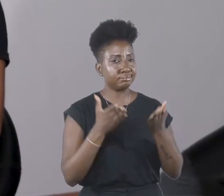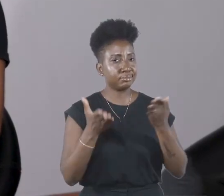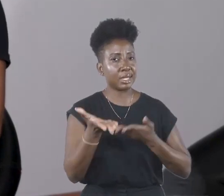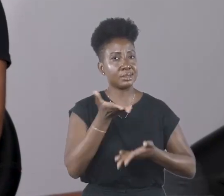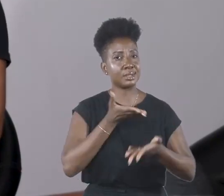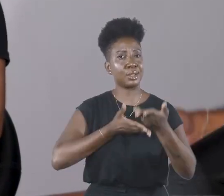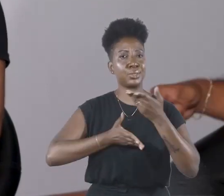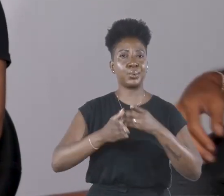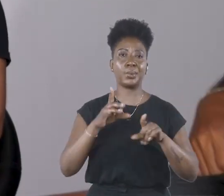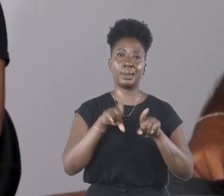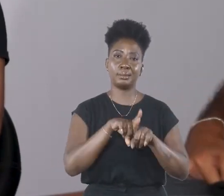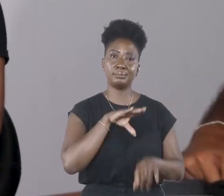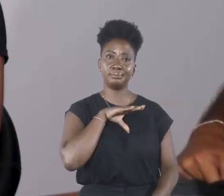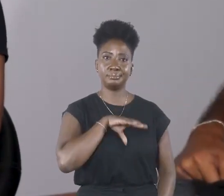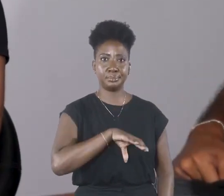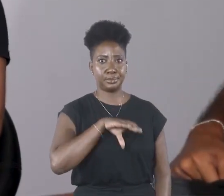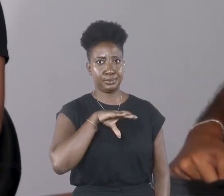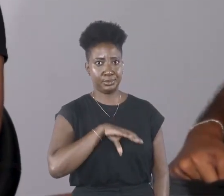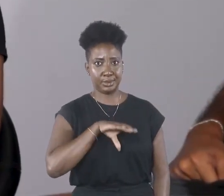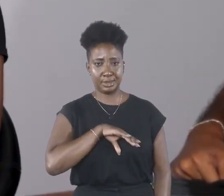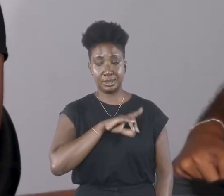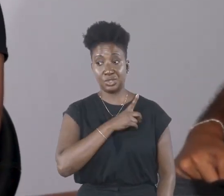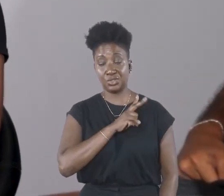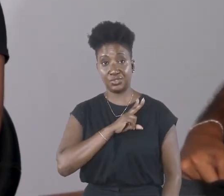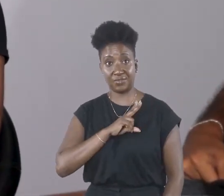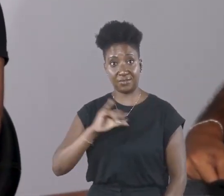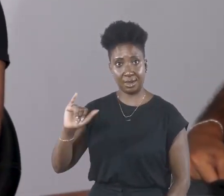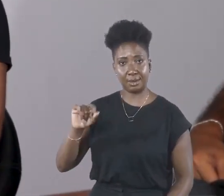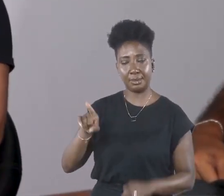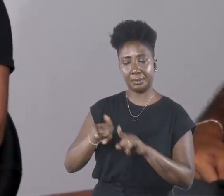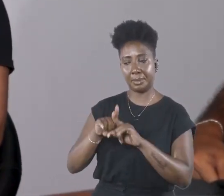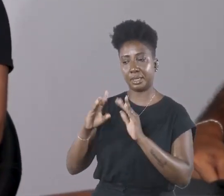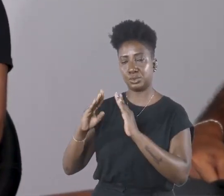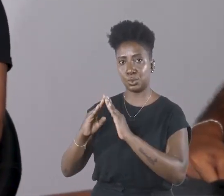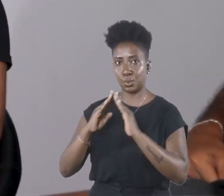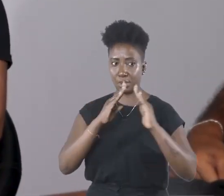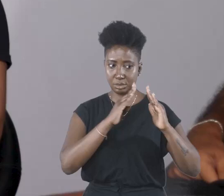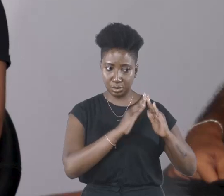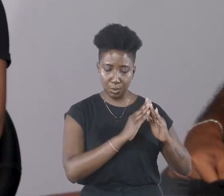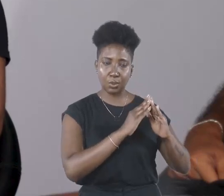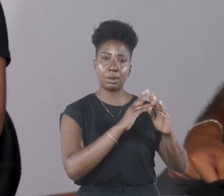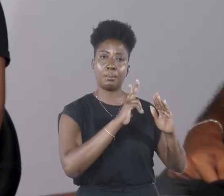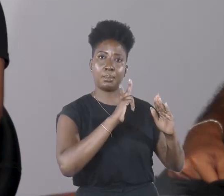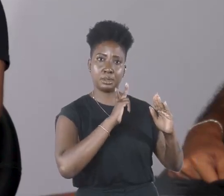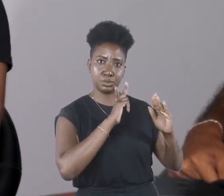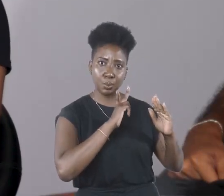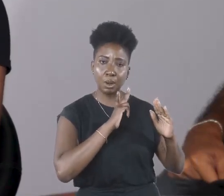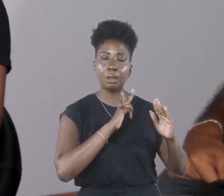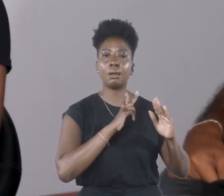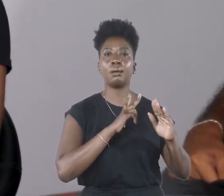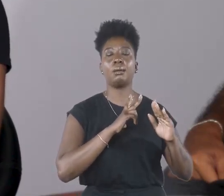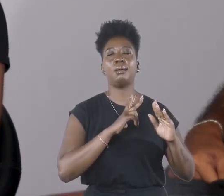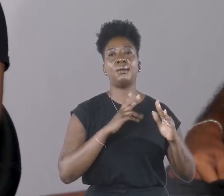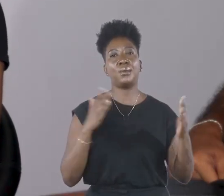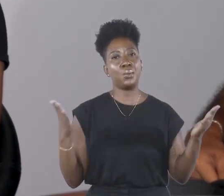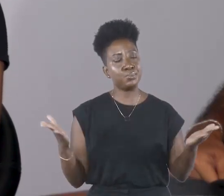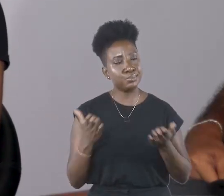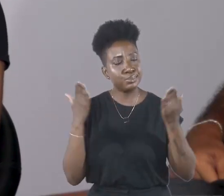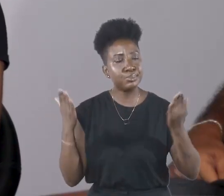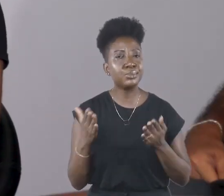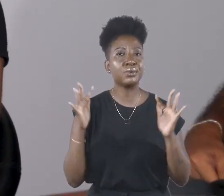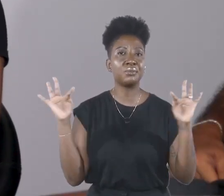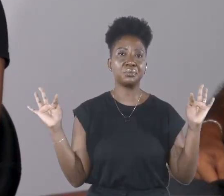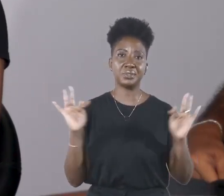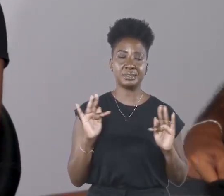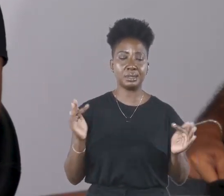hoje também promover essa troca em português. Então, a gente foi para algumas escolas, a gente teve experiências em escolas particulares